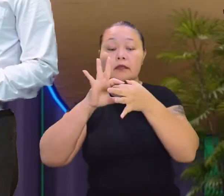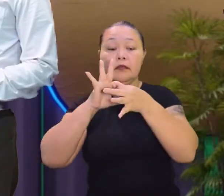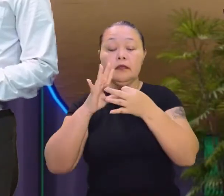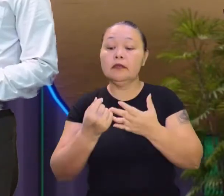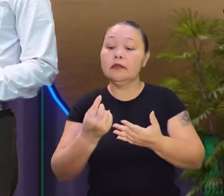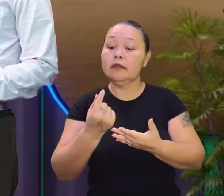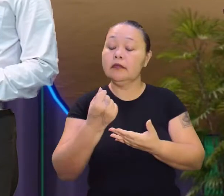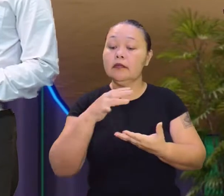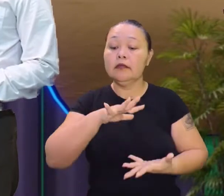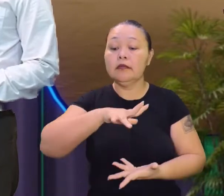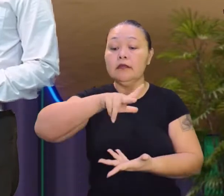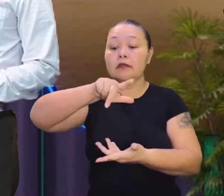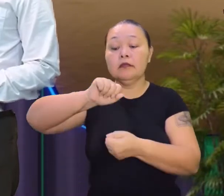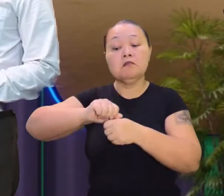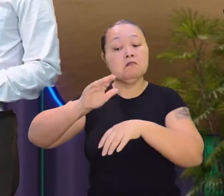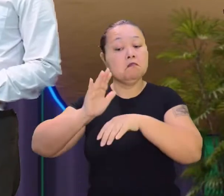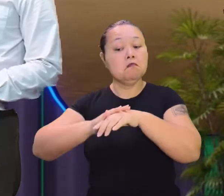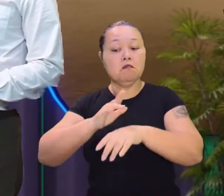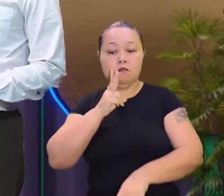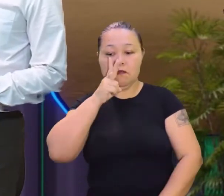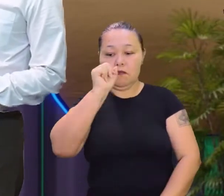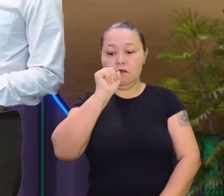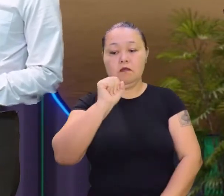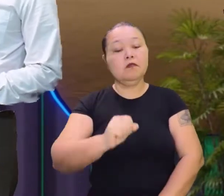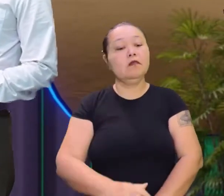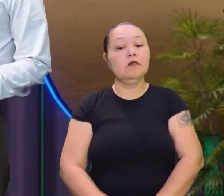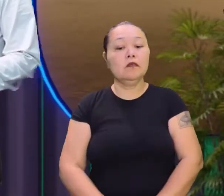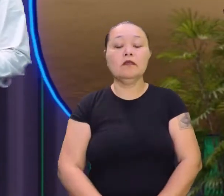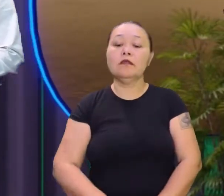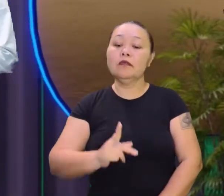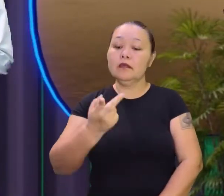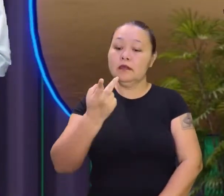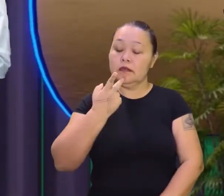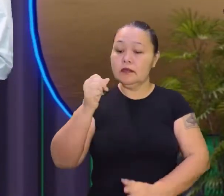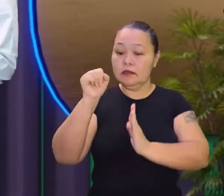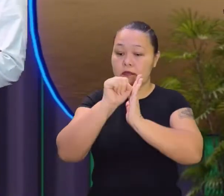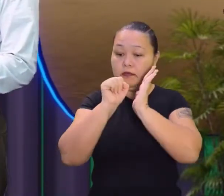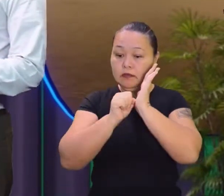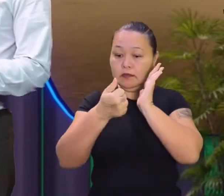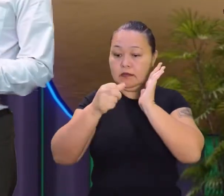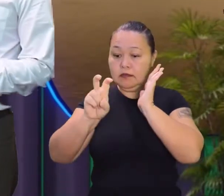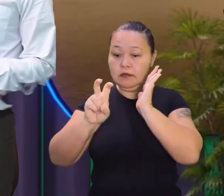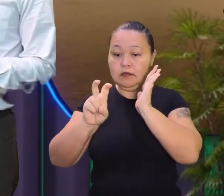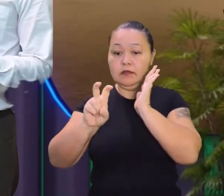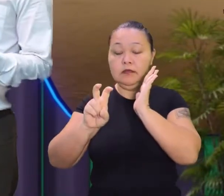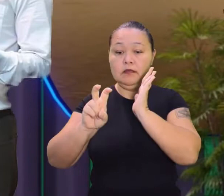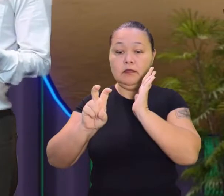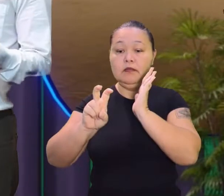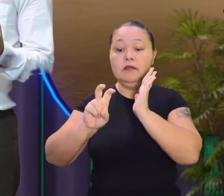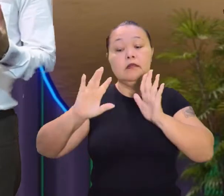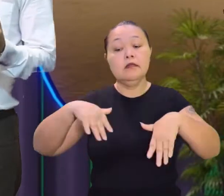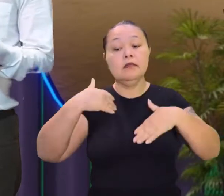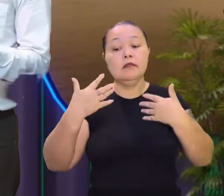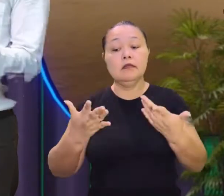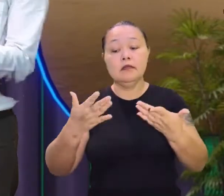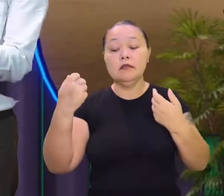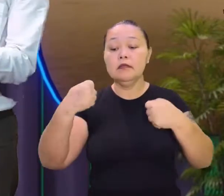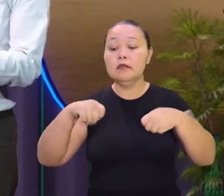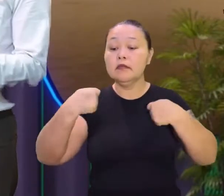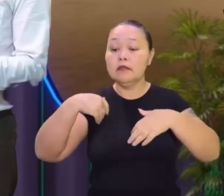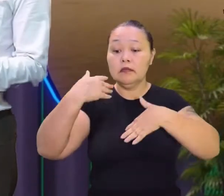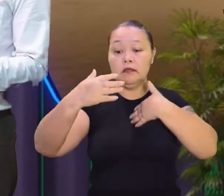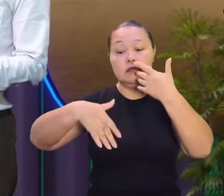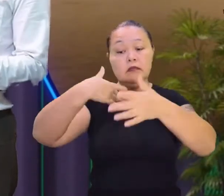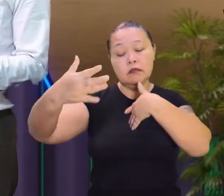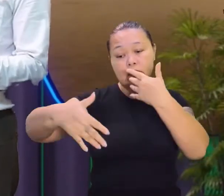econômica mundial ficou bem mais intenso. Você falou lá no século XV, então esse processo de globalização